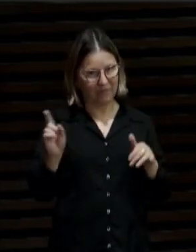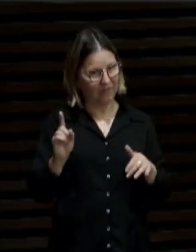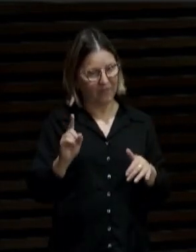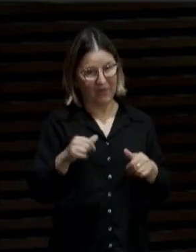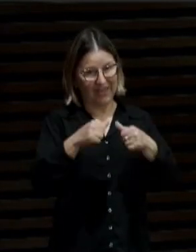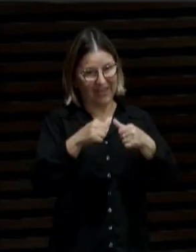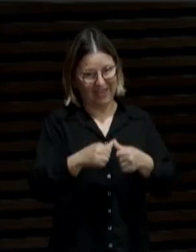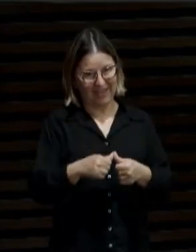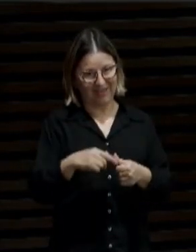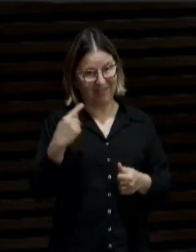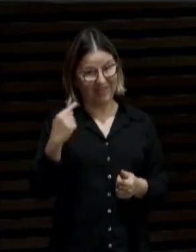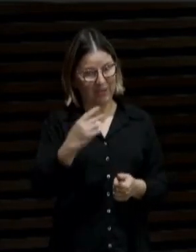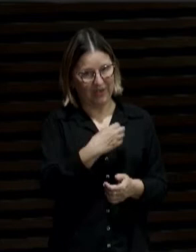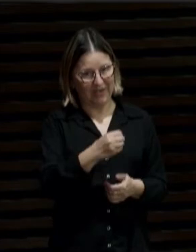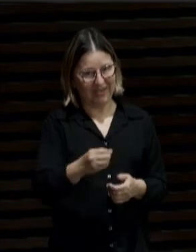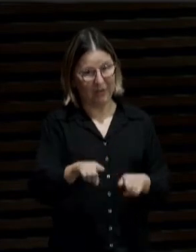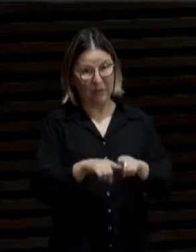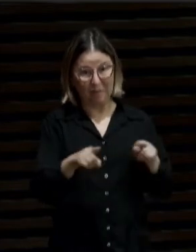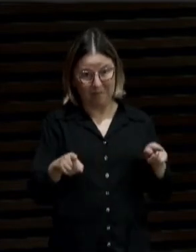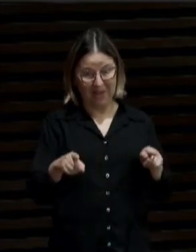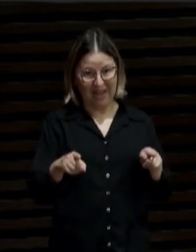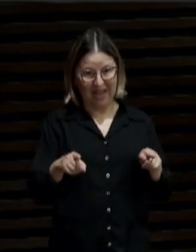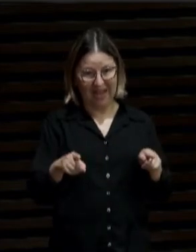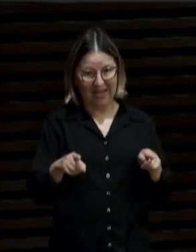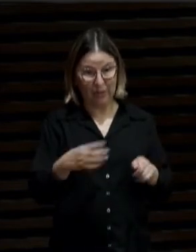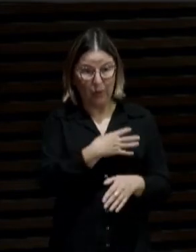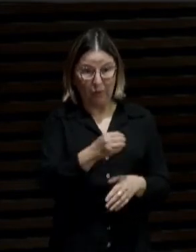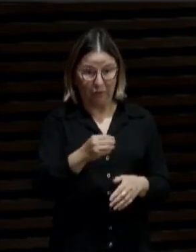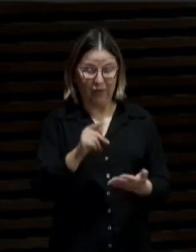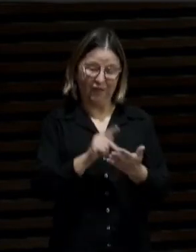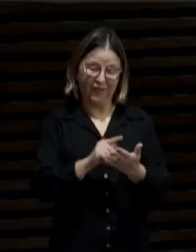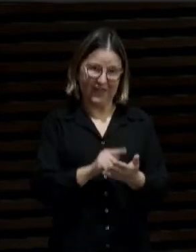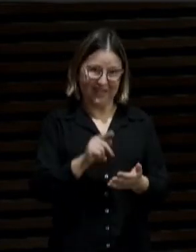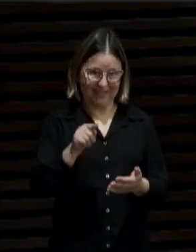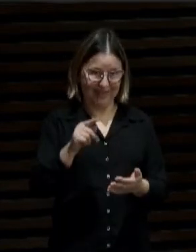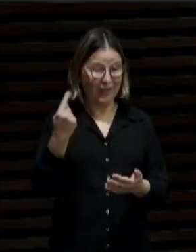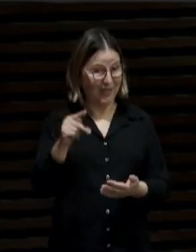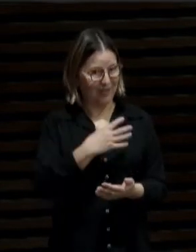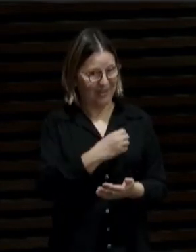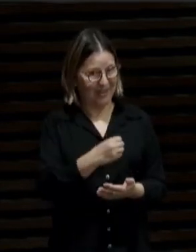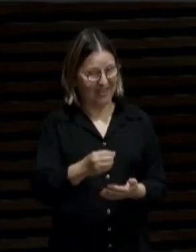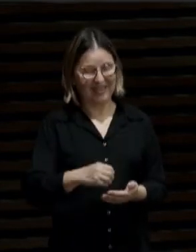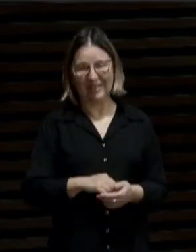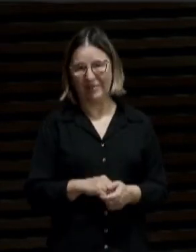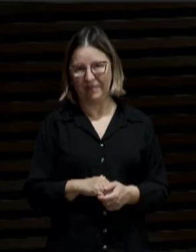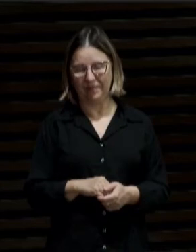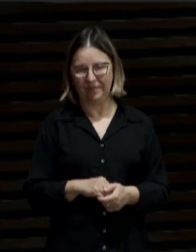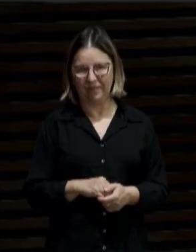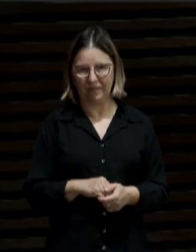mas aquele que será gerado de ti será o teu herdeiro. Então o conduziu até fora e